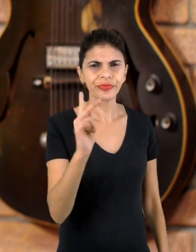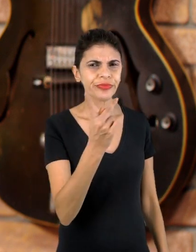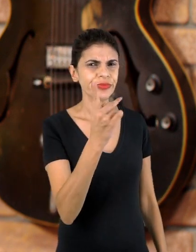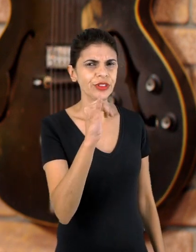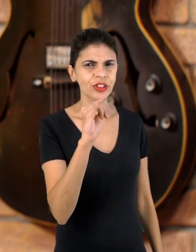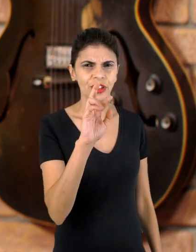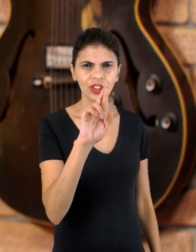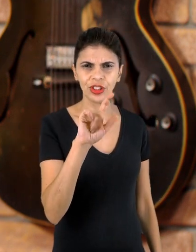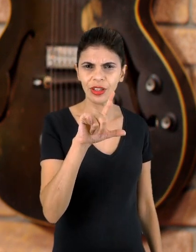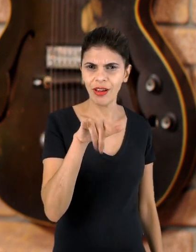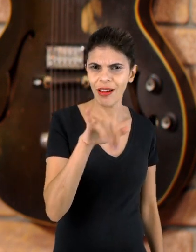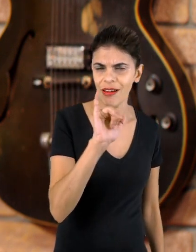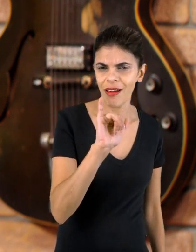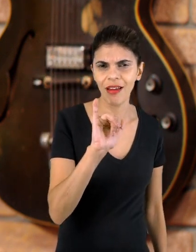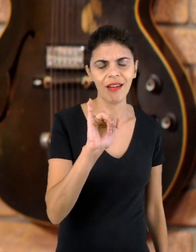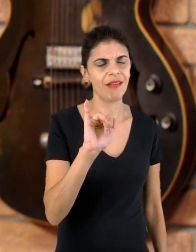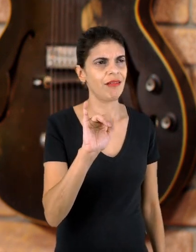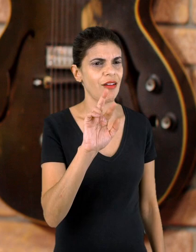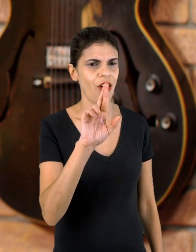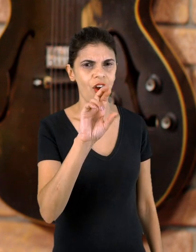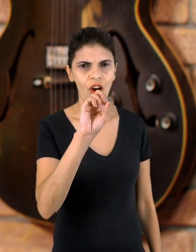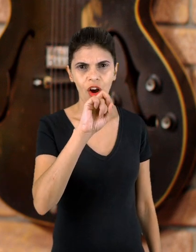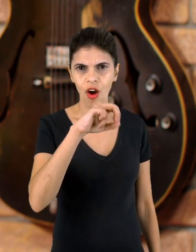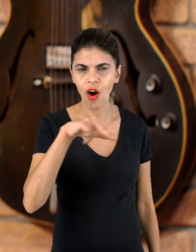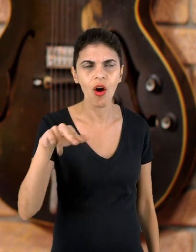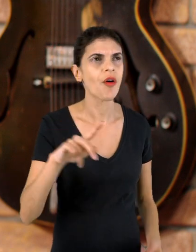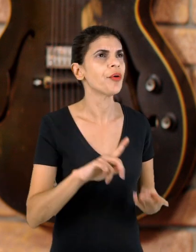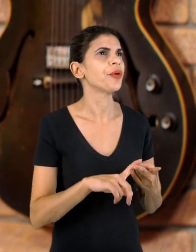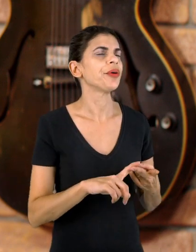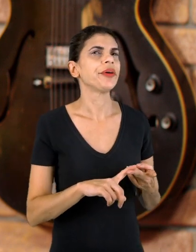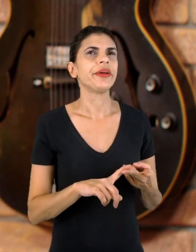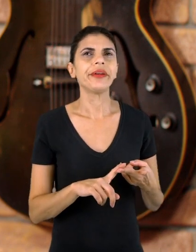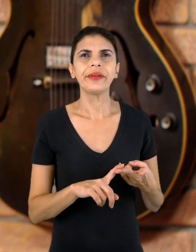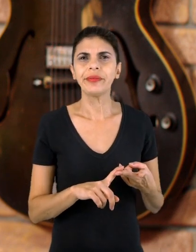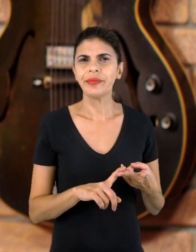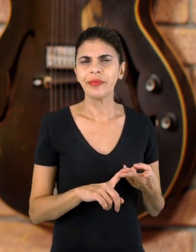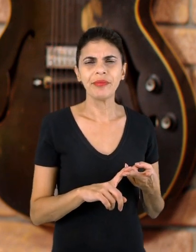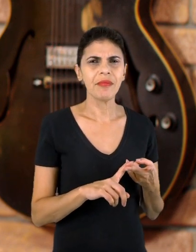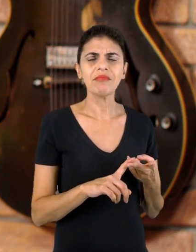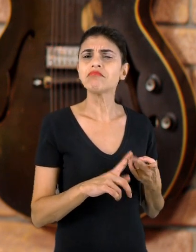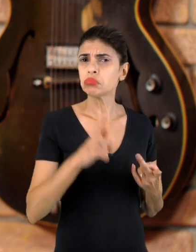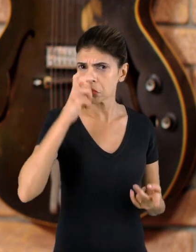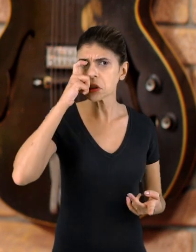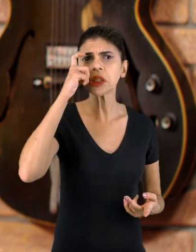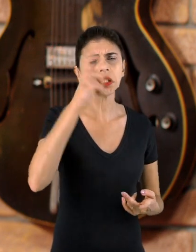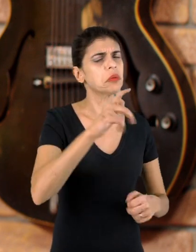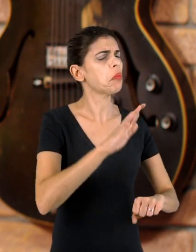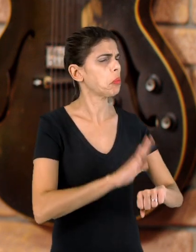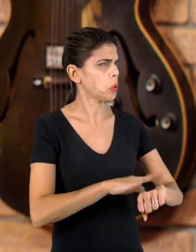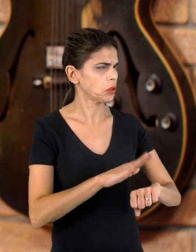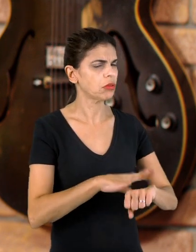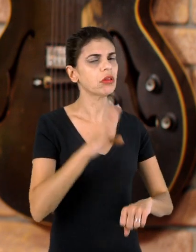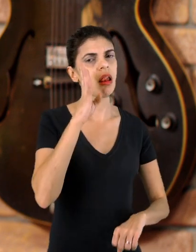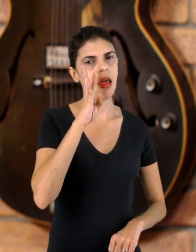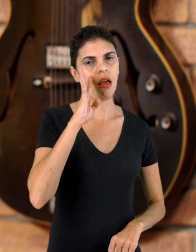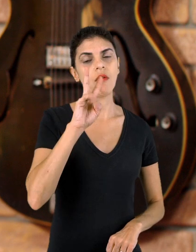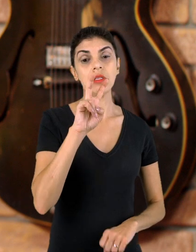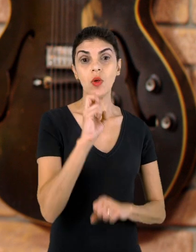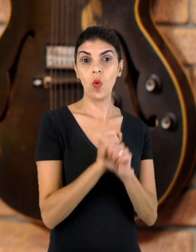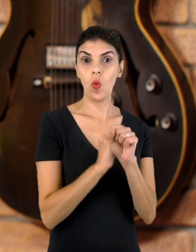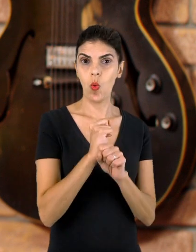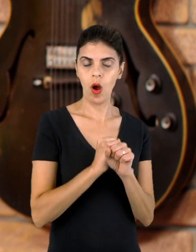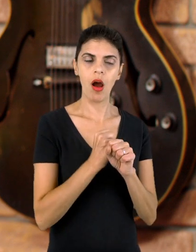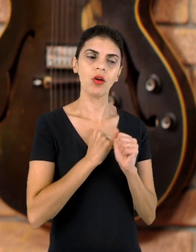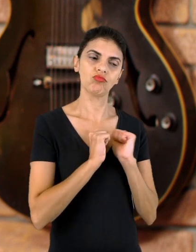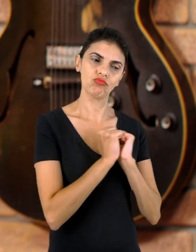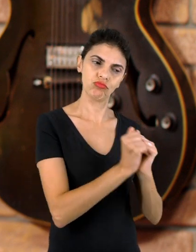que canta Shirley Horn à noite? Você não canta Shirley Horn à noite. É bem, bem interessante. Foi um momento muito legal, 5 anos de temporada que eu